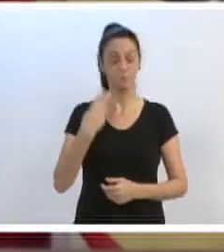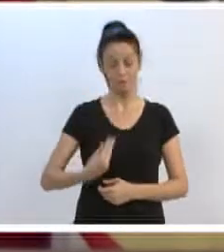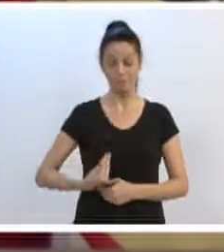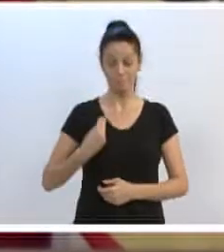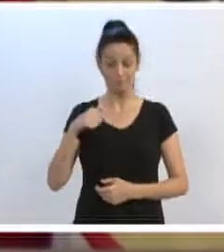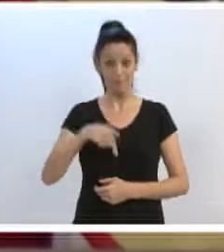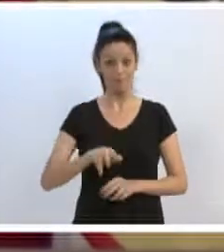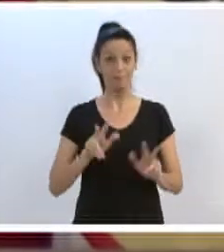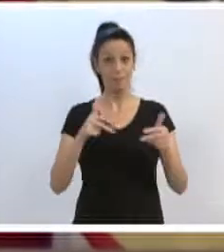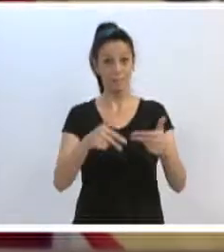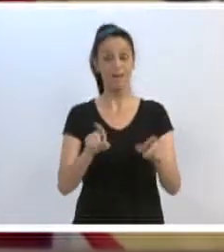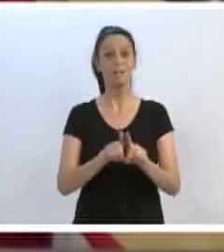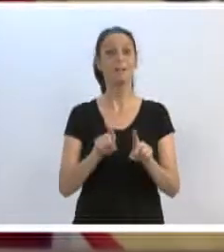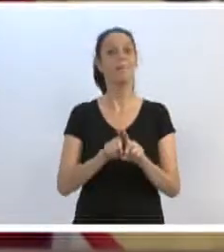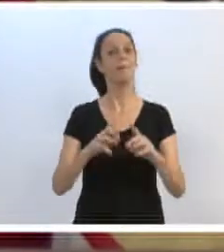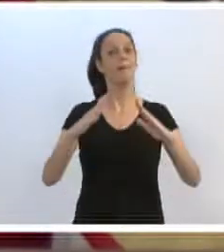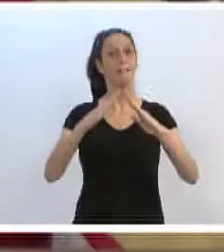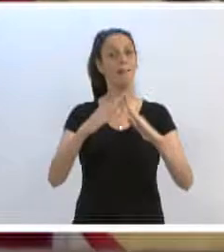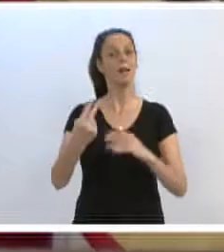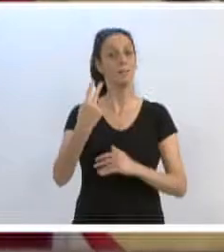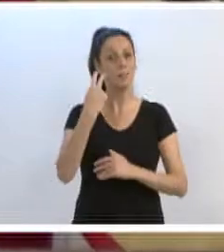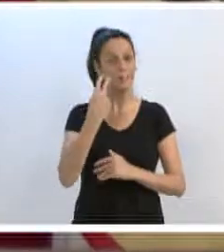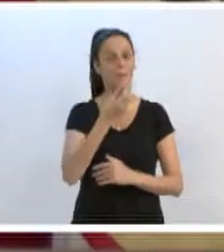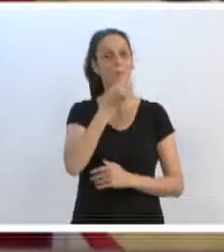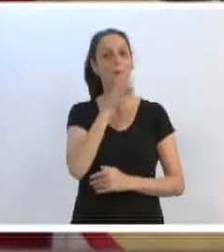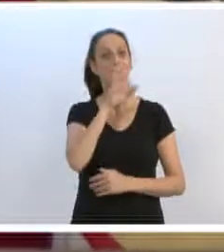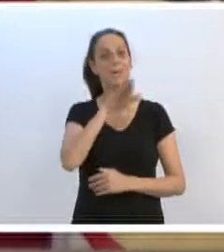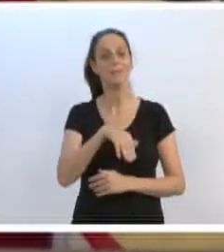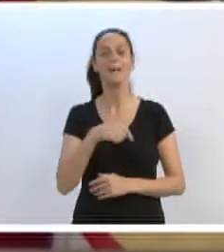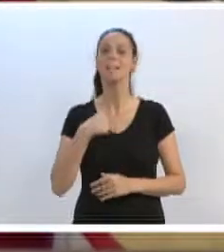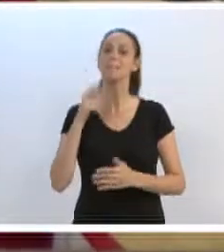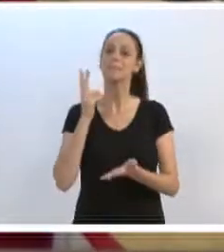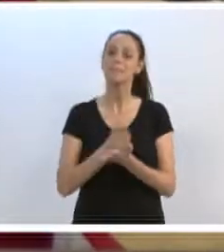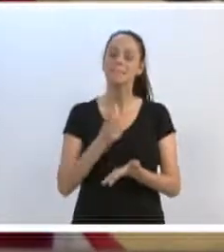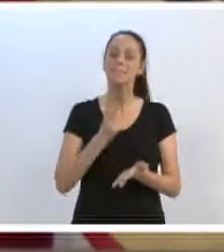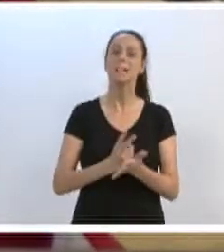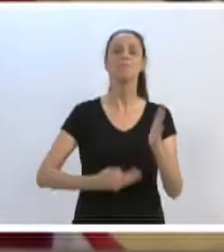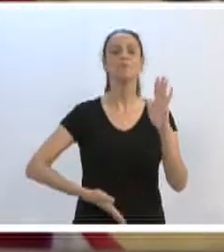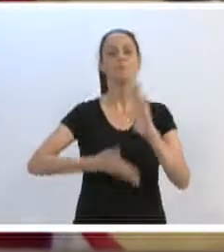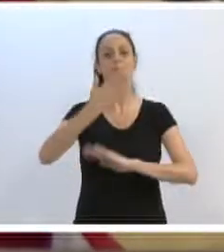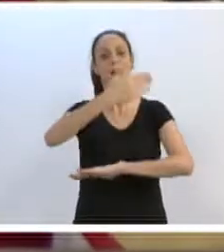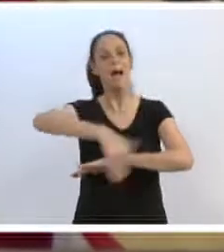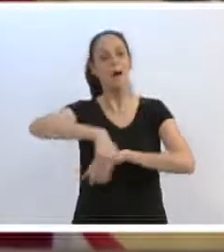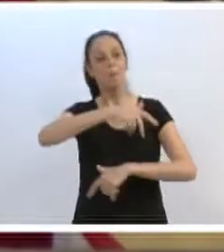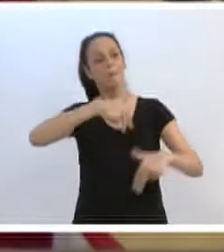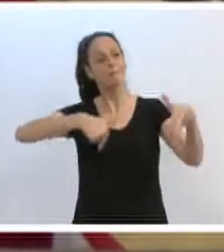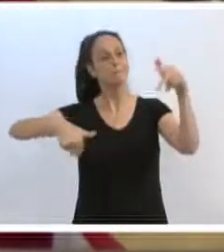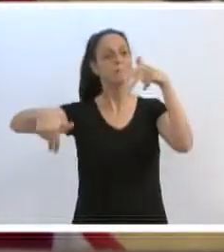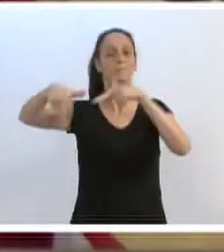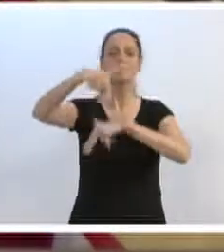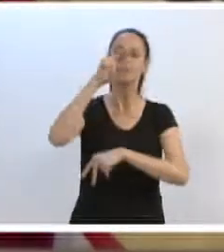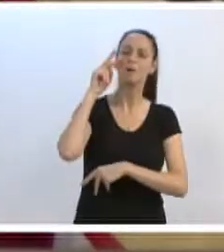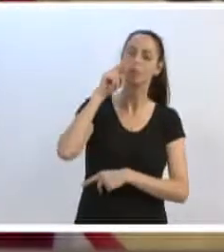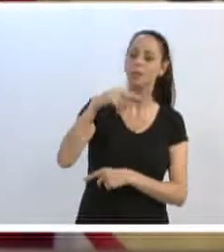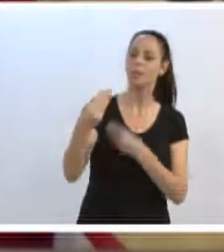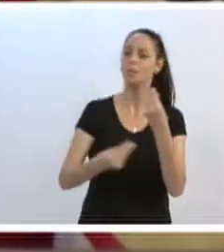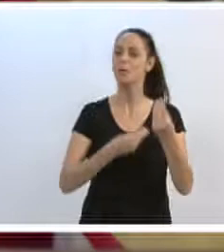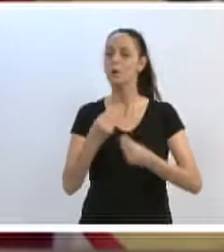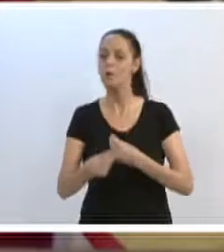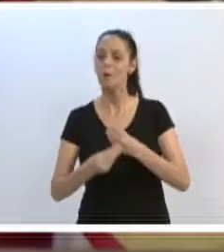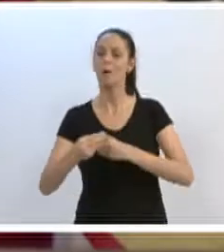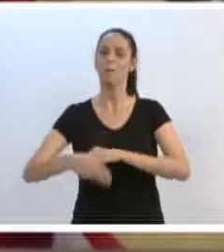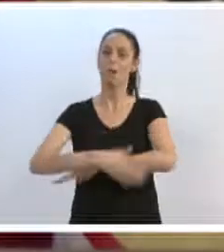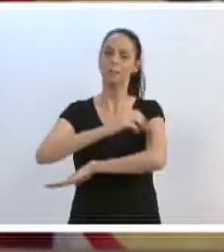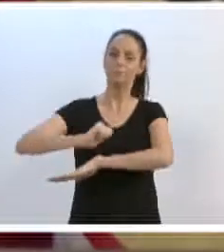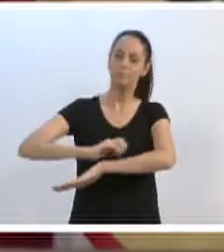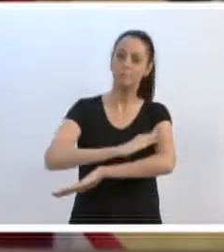assistem em casa, uma boa tarde. Eu sempre ando nessas ruas aí acompanhando os trabalhos do programa Pavimentação, e eu sempre venho